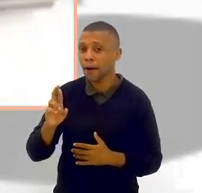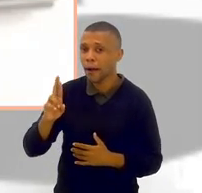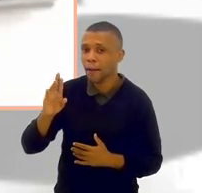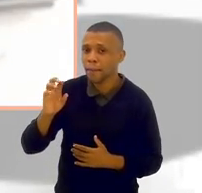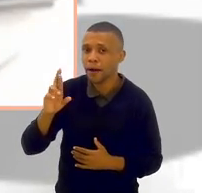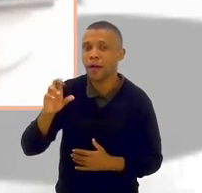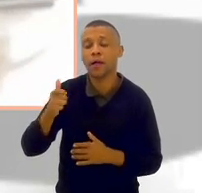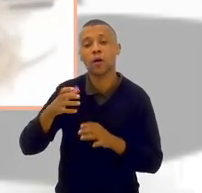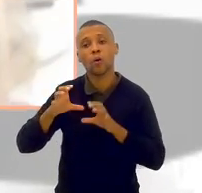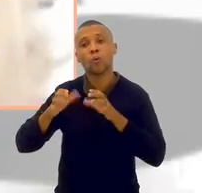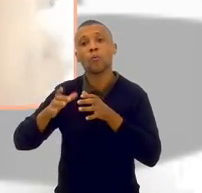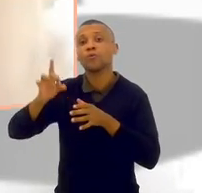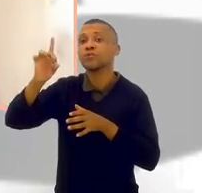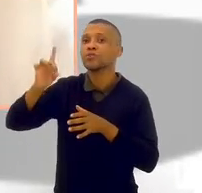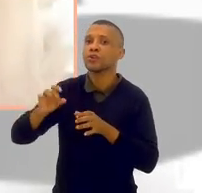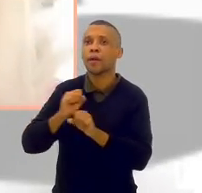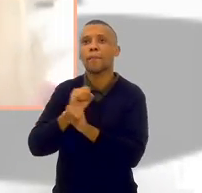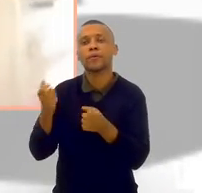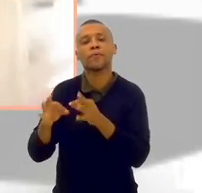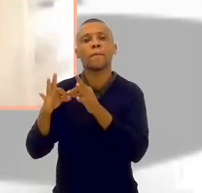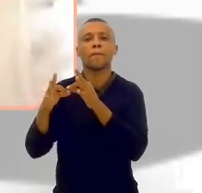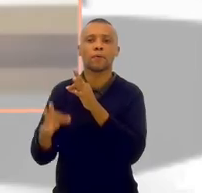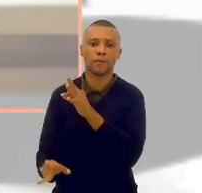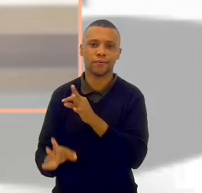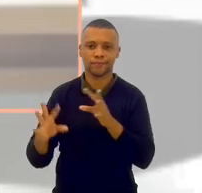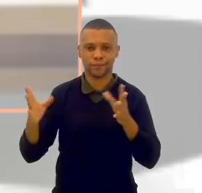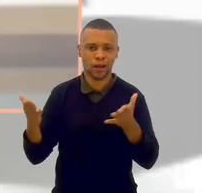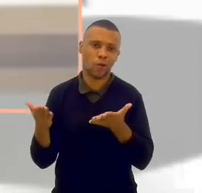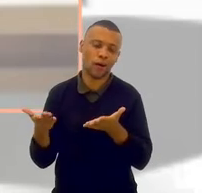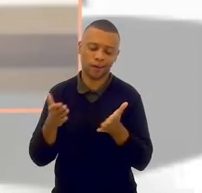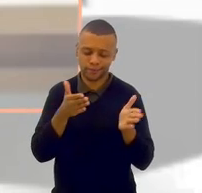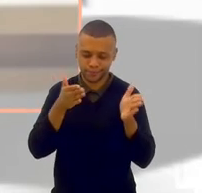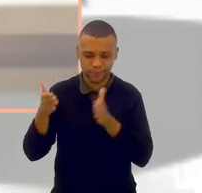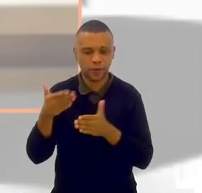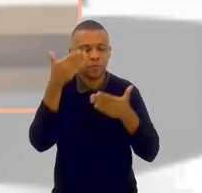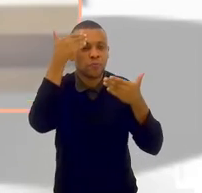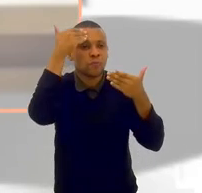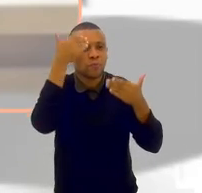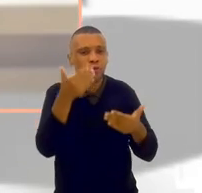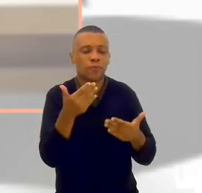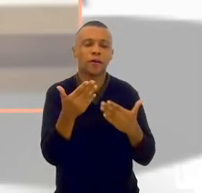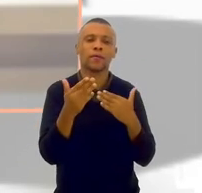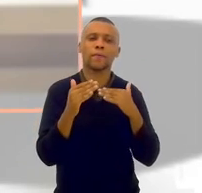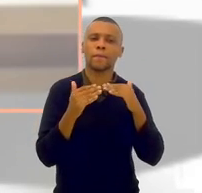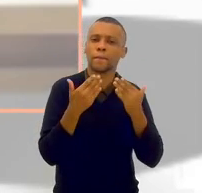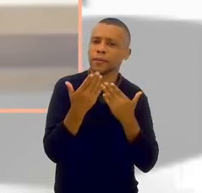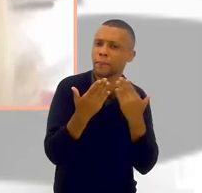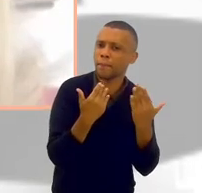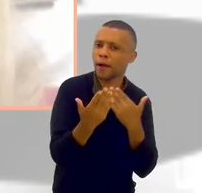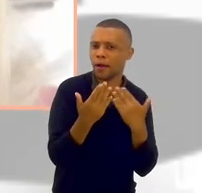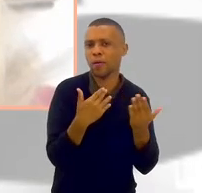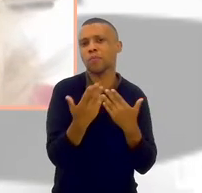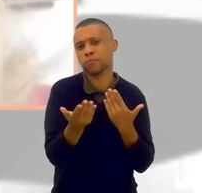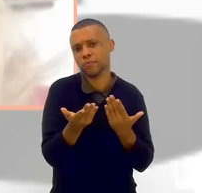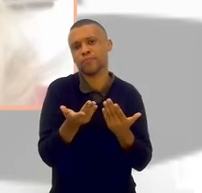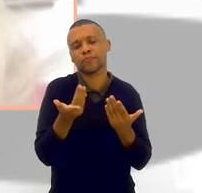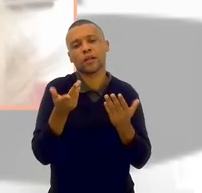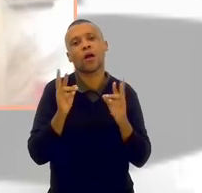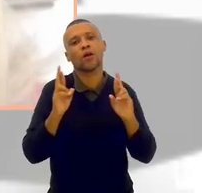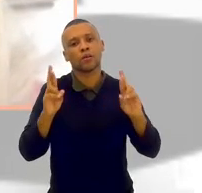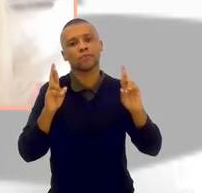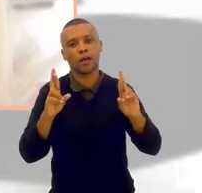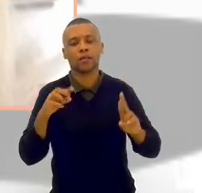gente, toda a diretoria, que não é impossível dizer agora. Muito obrigada, Cláudia, muito obrigada por esse espaço, espero